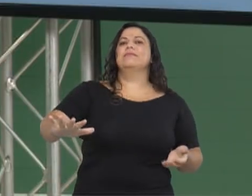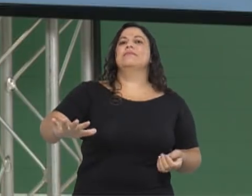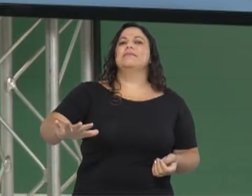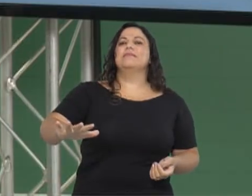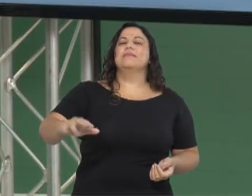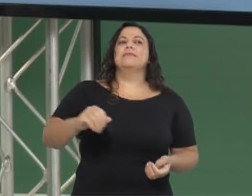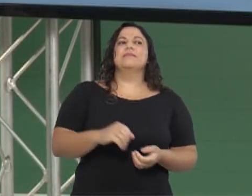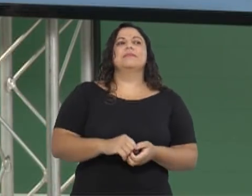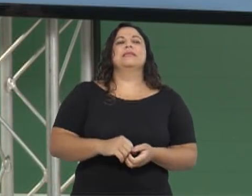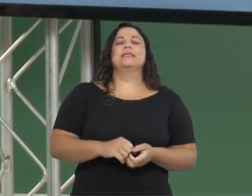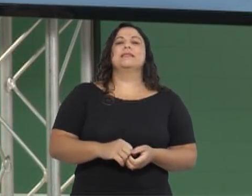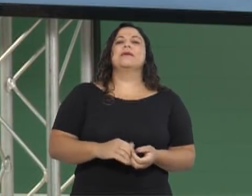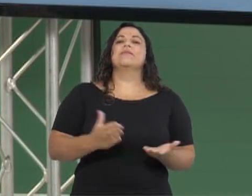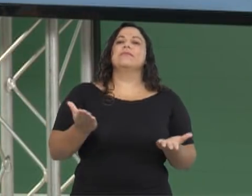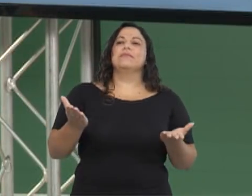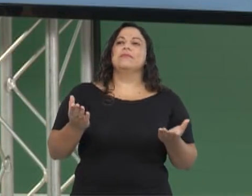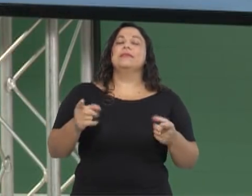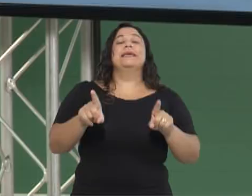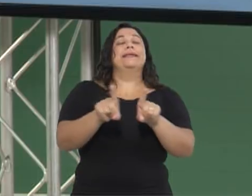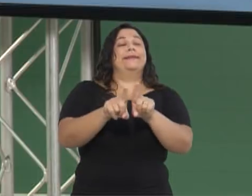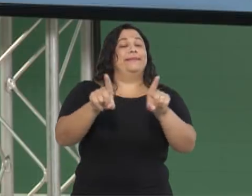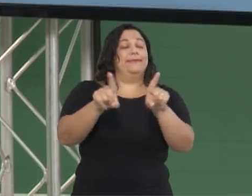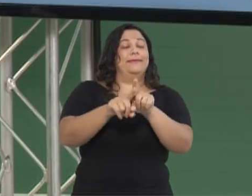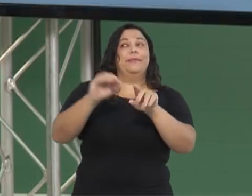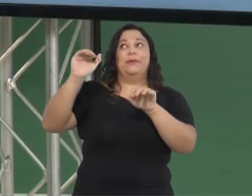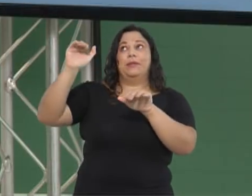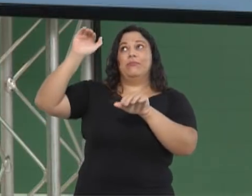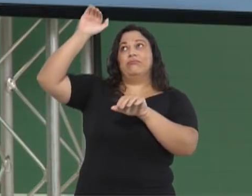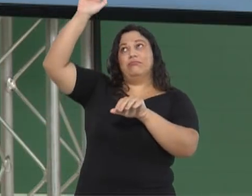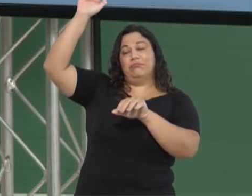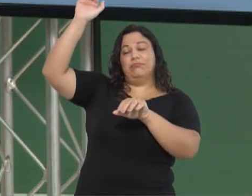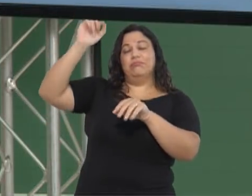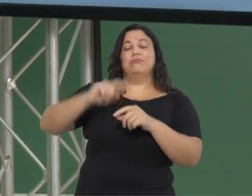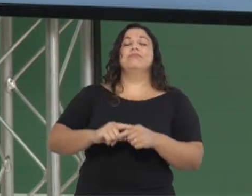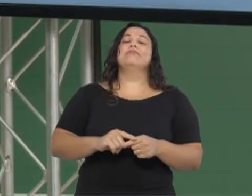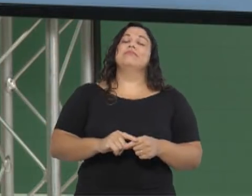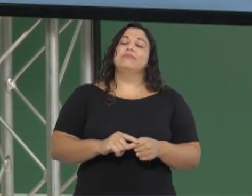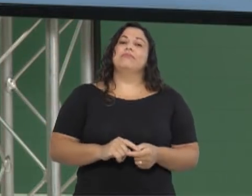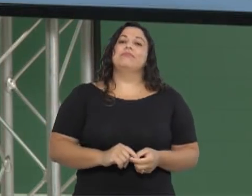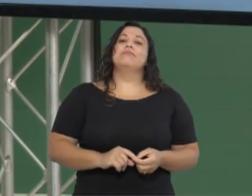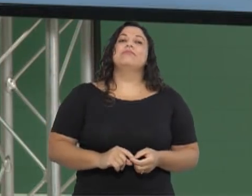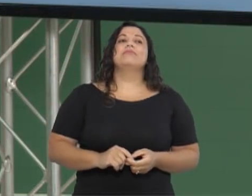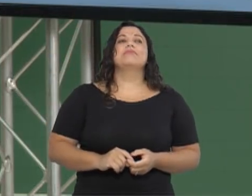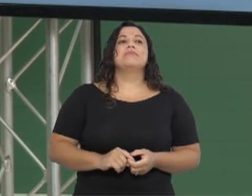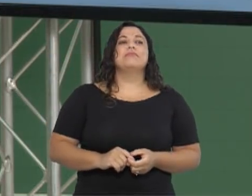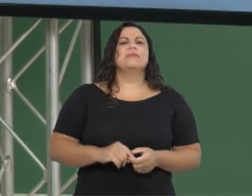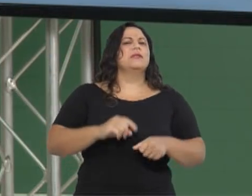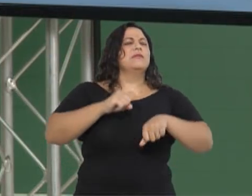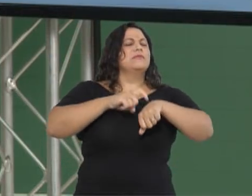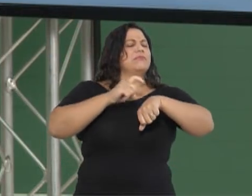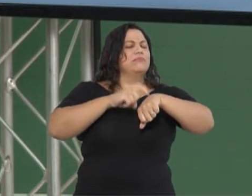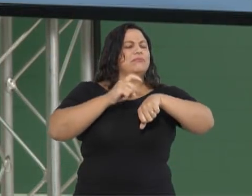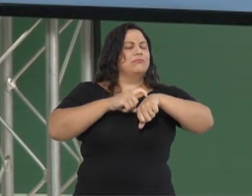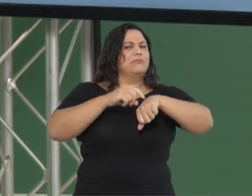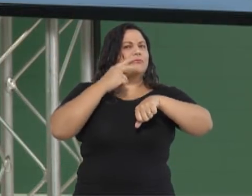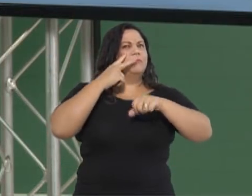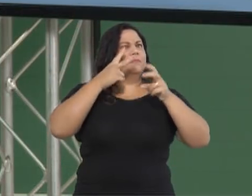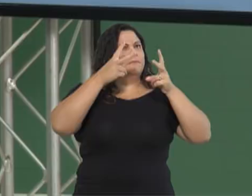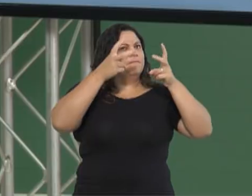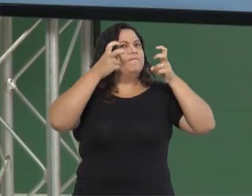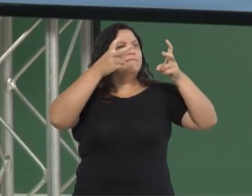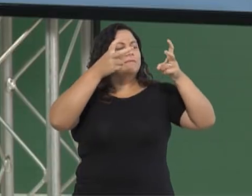infantil e revistas para o público adulto. Então, vou dar um tempinho para vocês